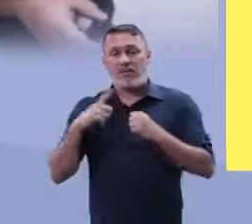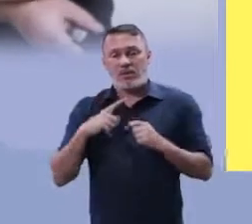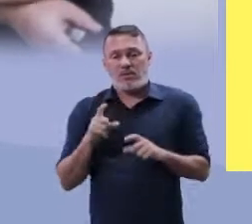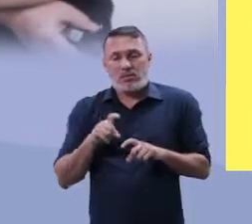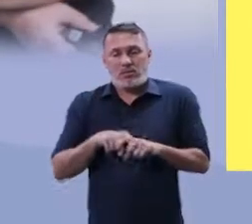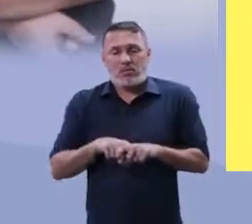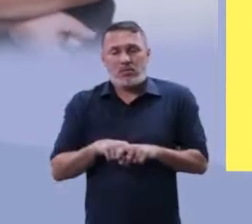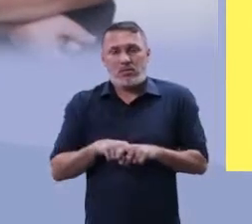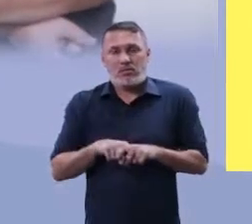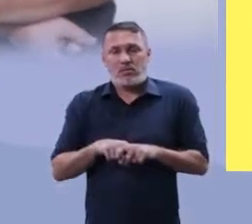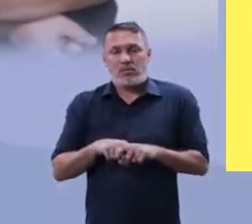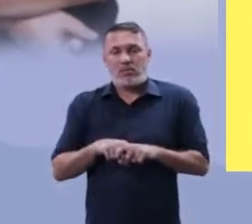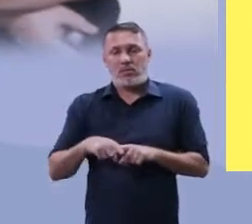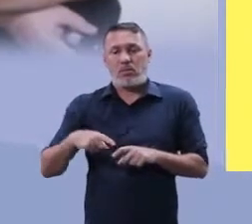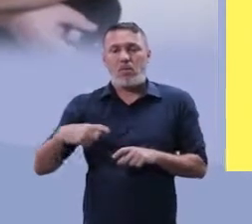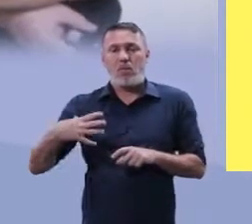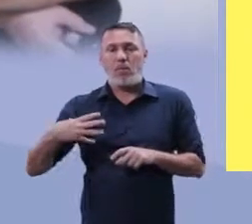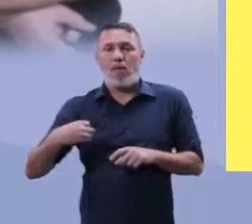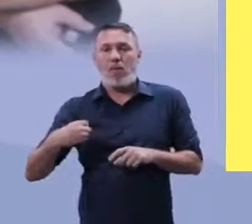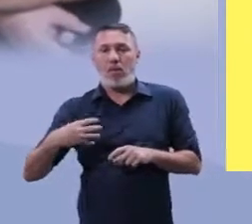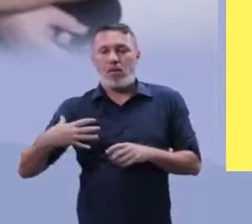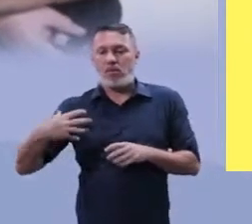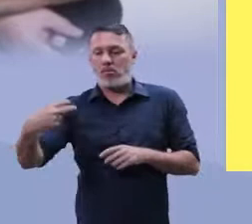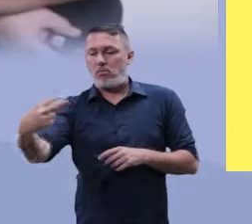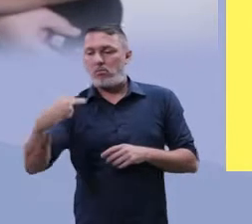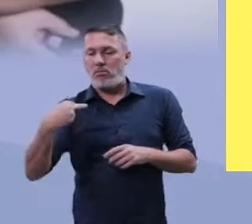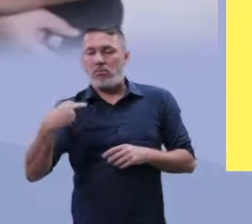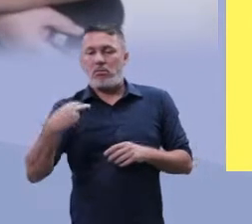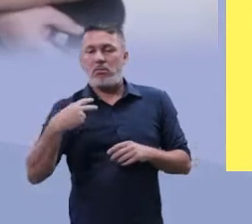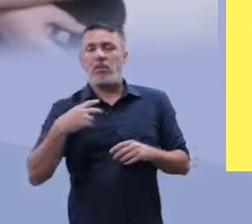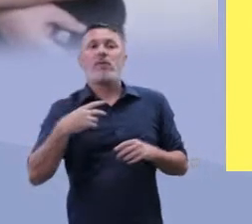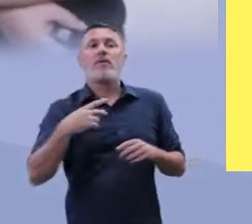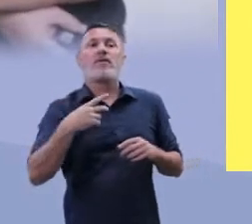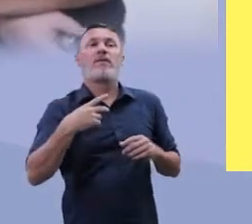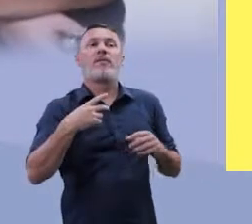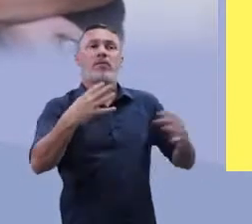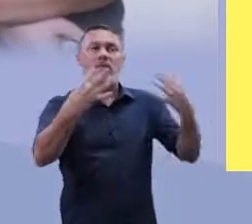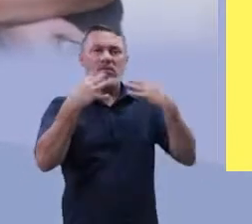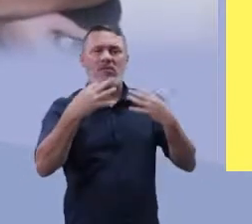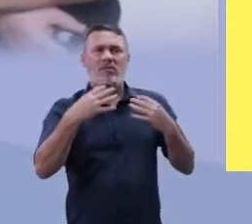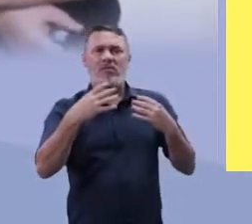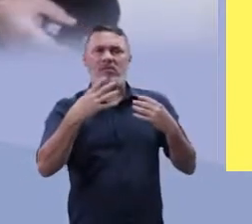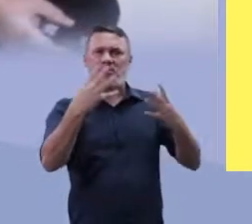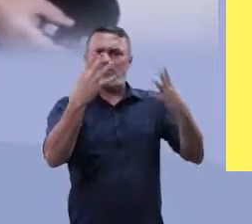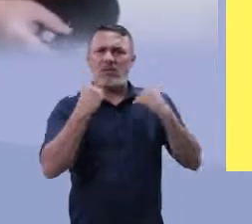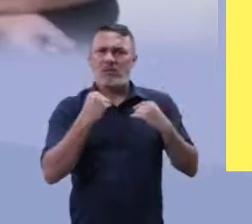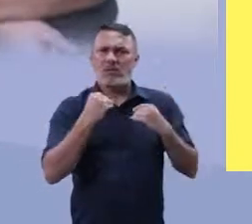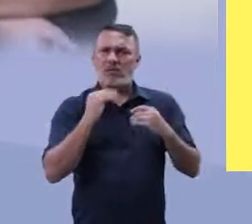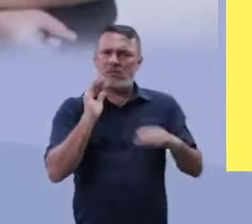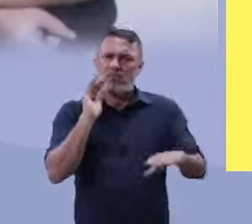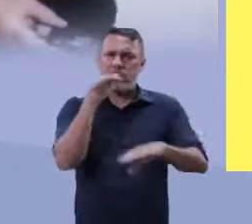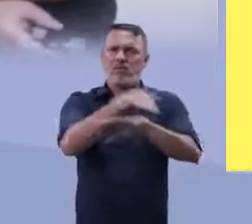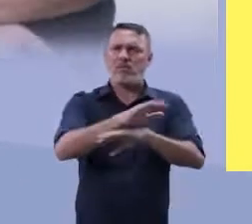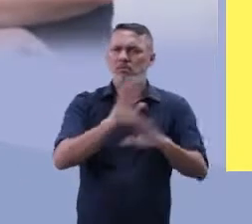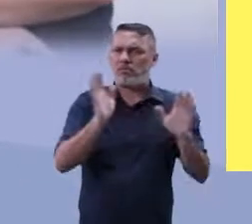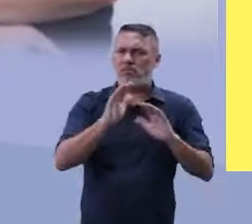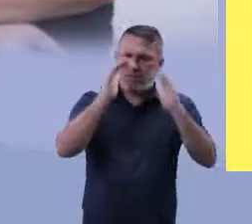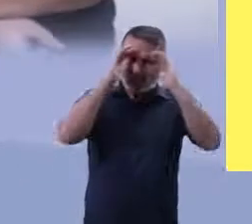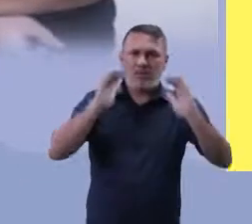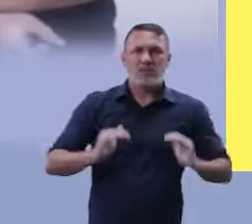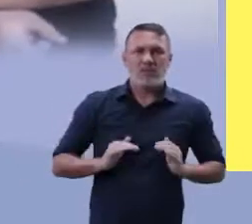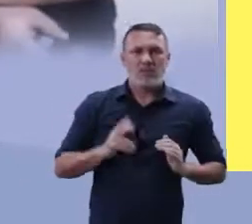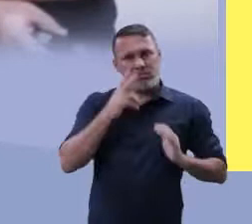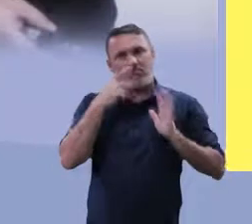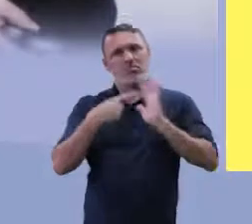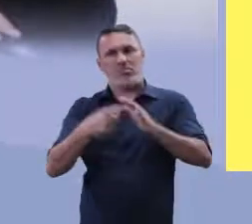pernas cruzadas, dizendo para ele numa linguagem clara: não me invada, não seja invasivo, afasta-te de